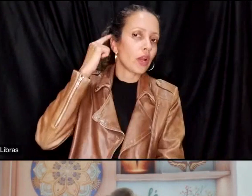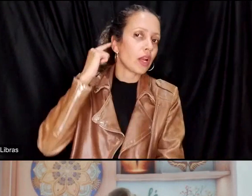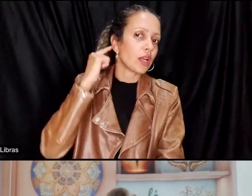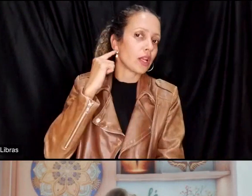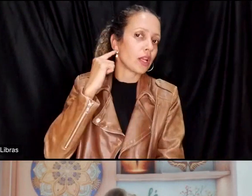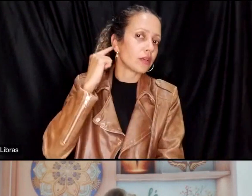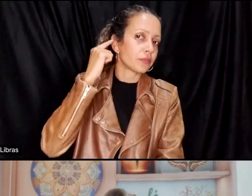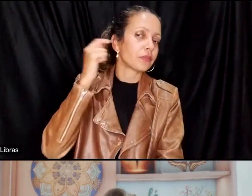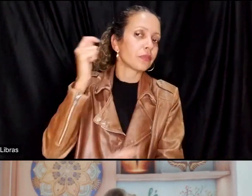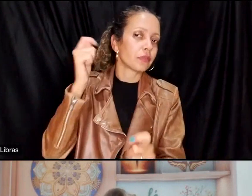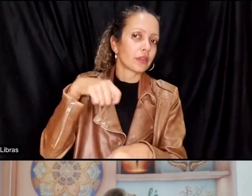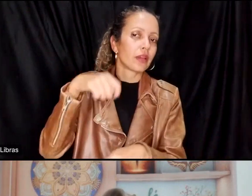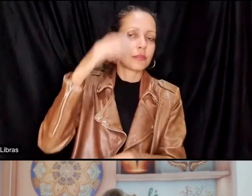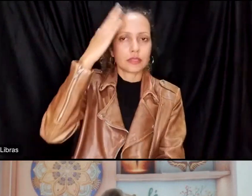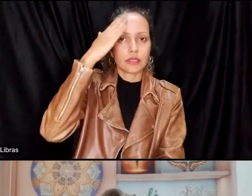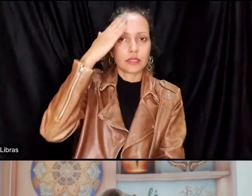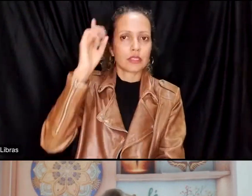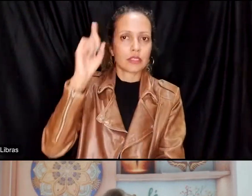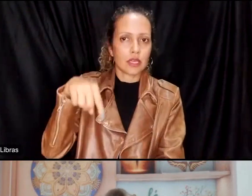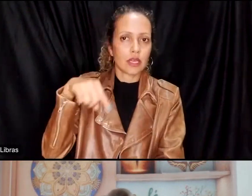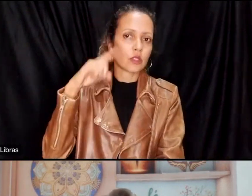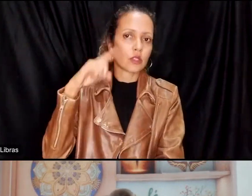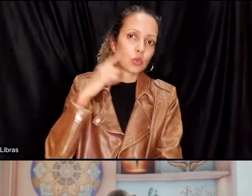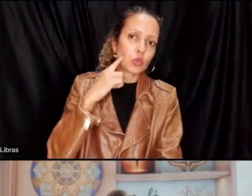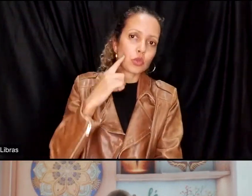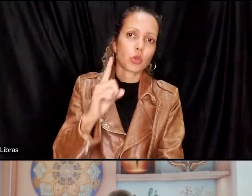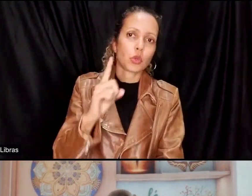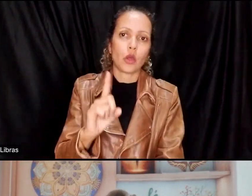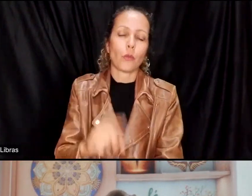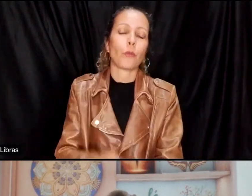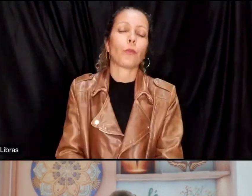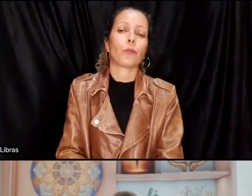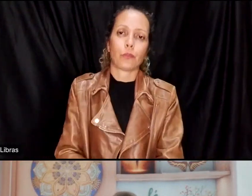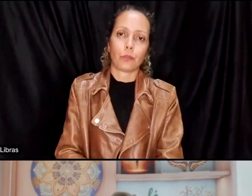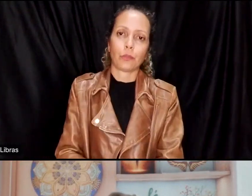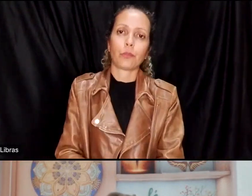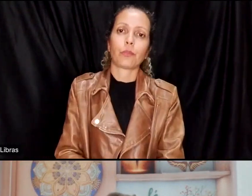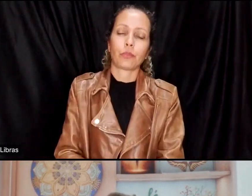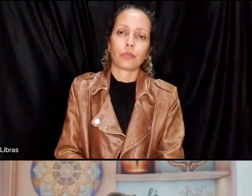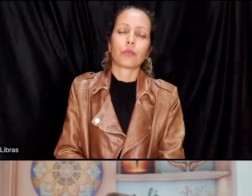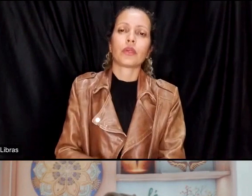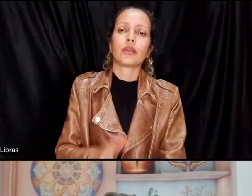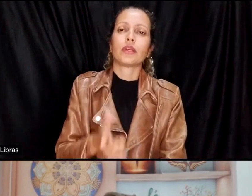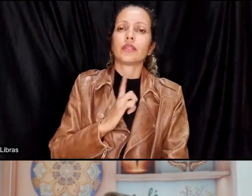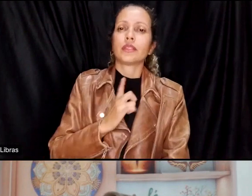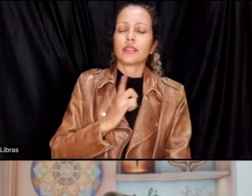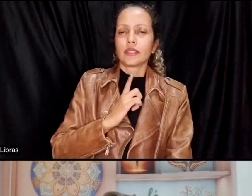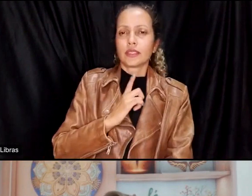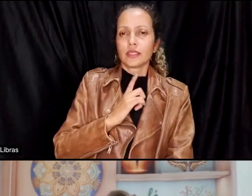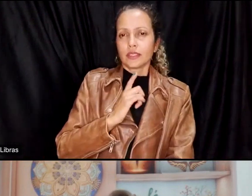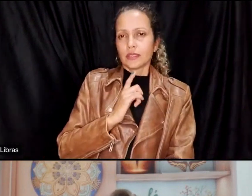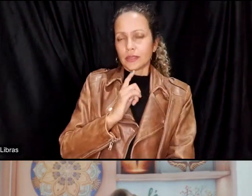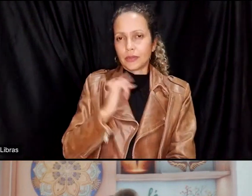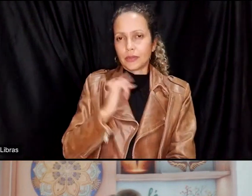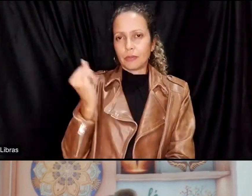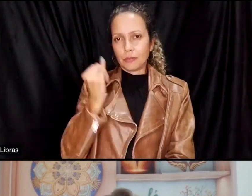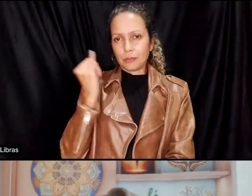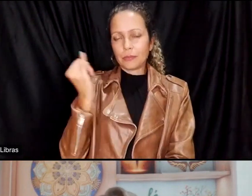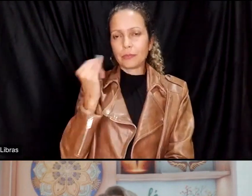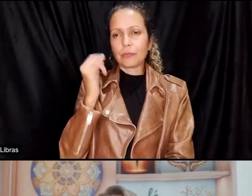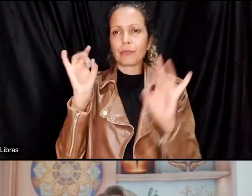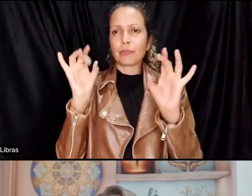saber se a criança é surda. e, sabe, tem um detalhe, assim, muito, que eu falo assim, a sociedade